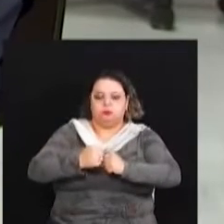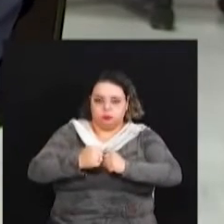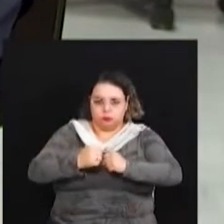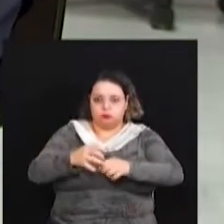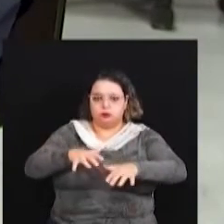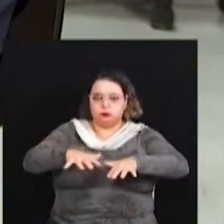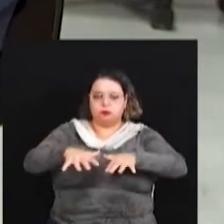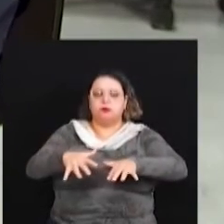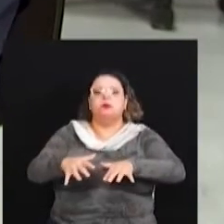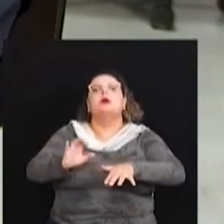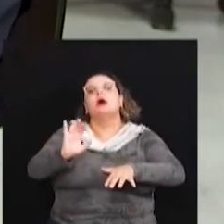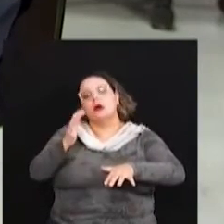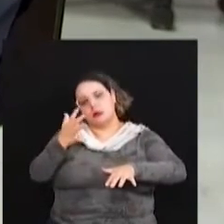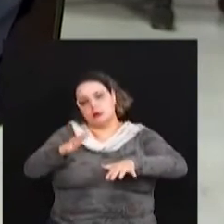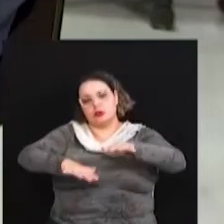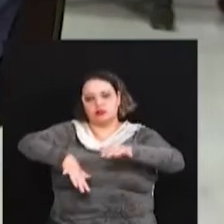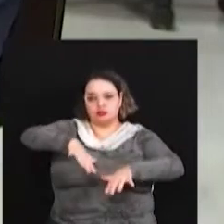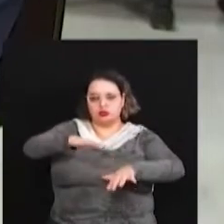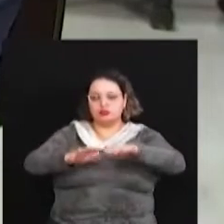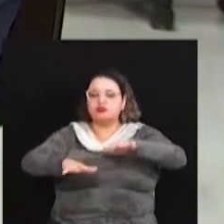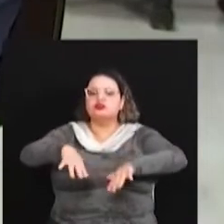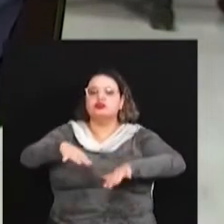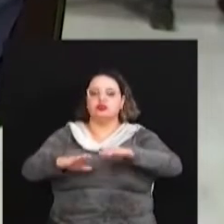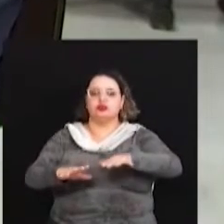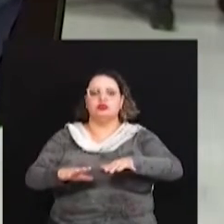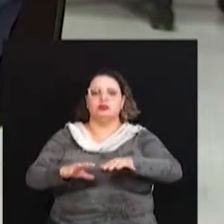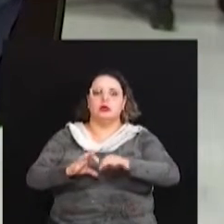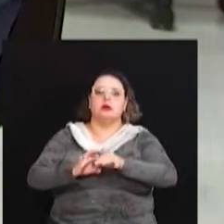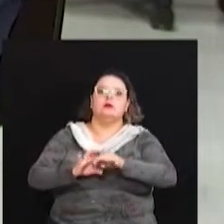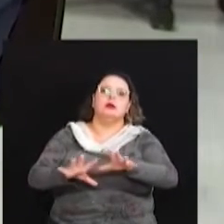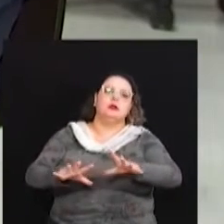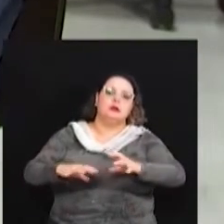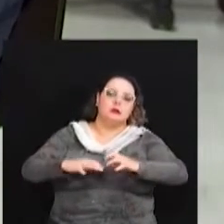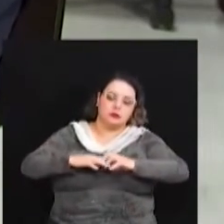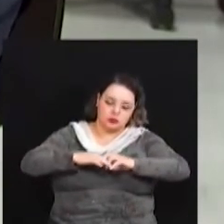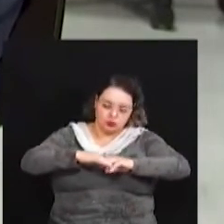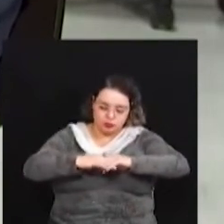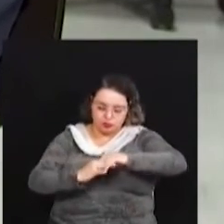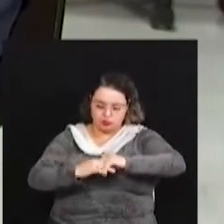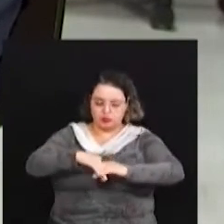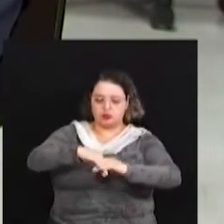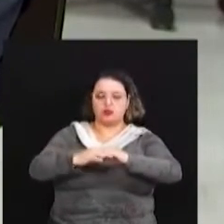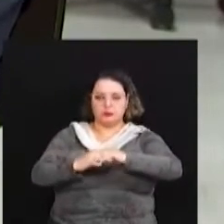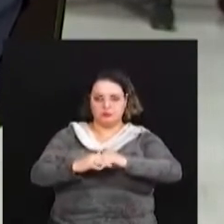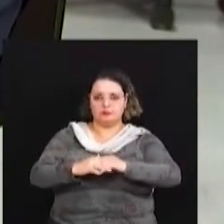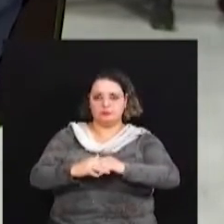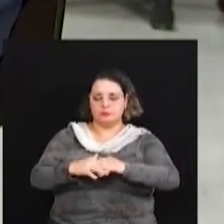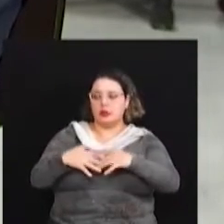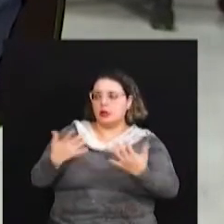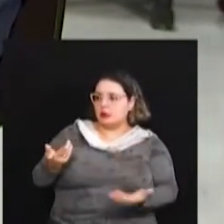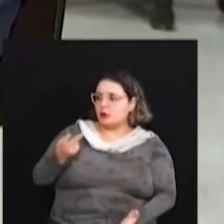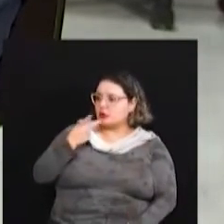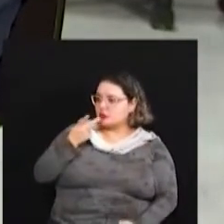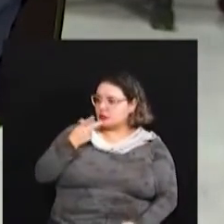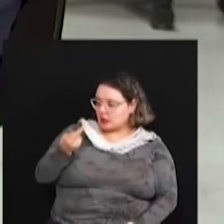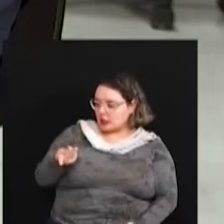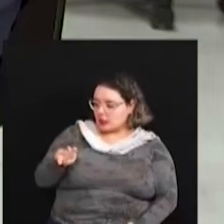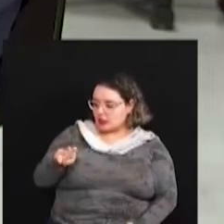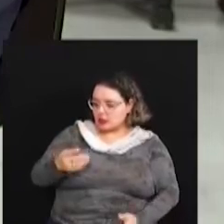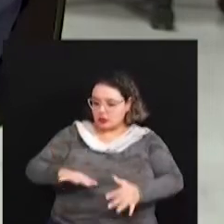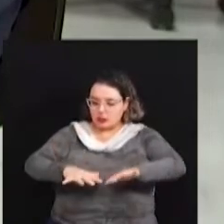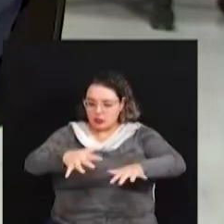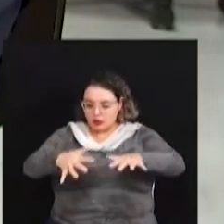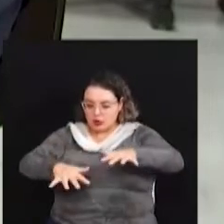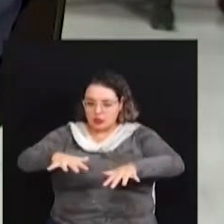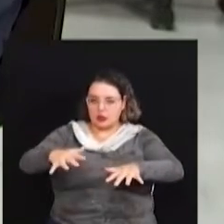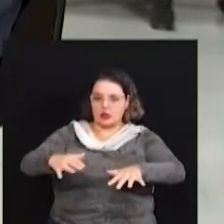de movimentação, aí ocorre o sismo e libera a tensão na forma de uma onda sísmica. Então a gente pode dizer que esse terremoto